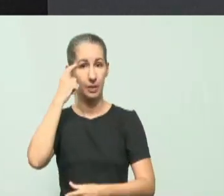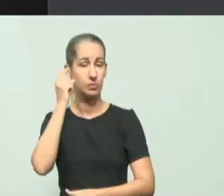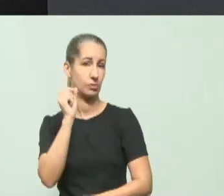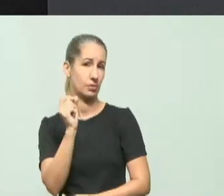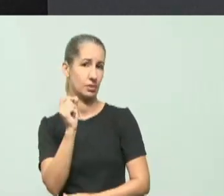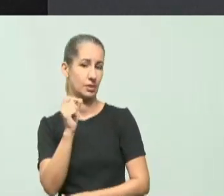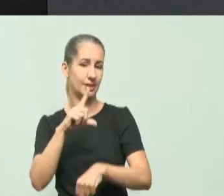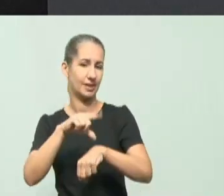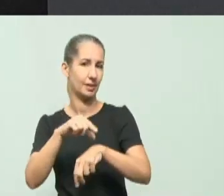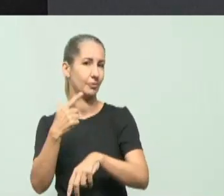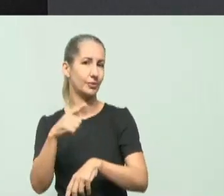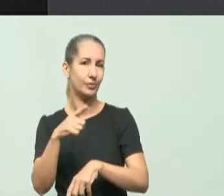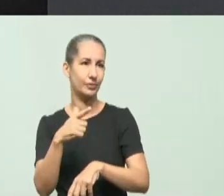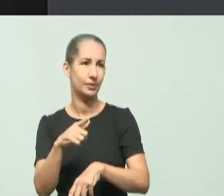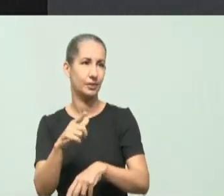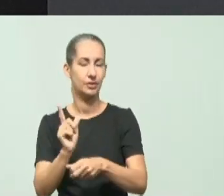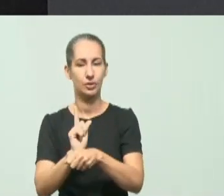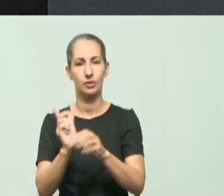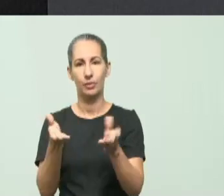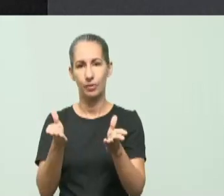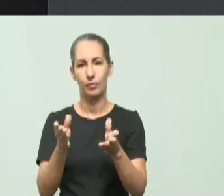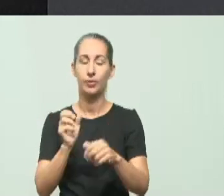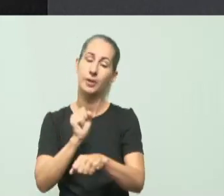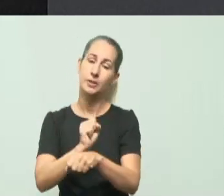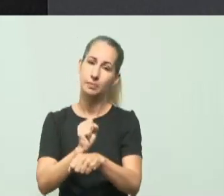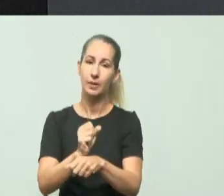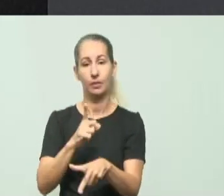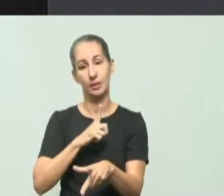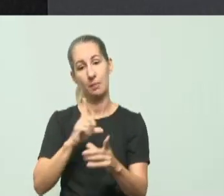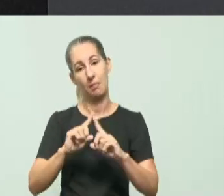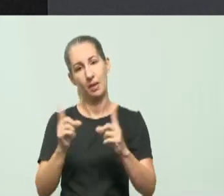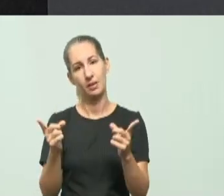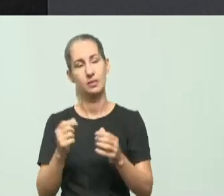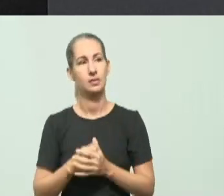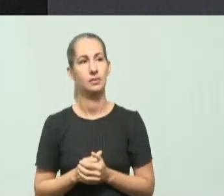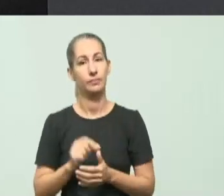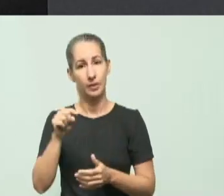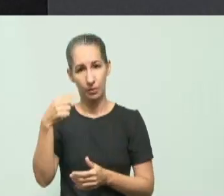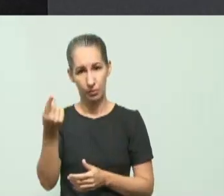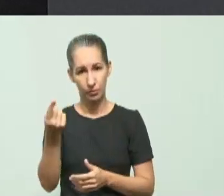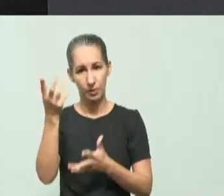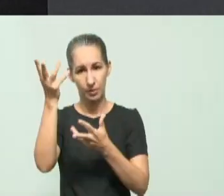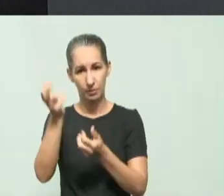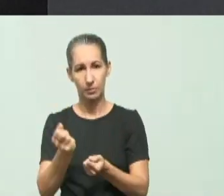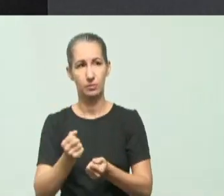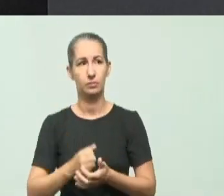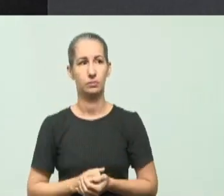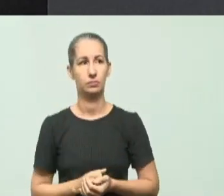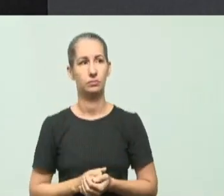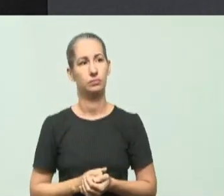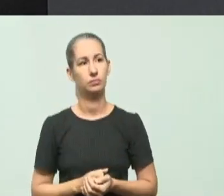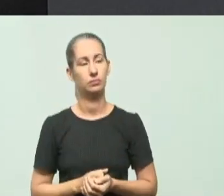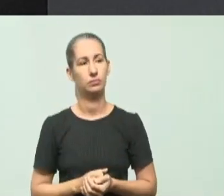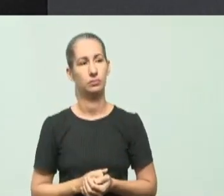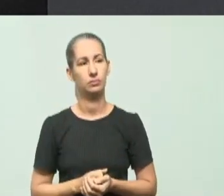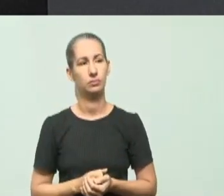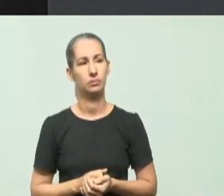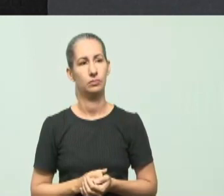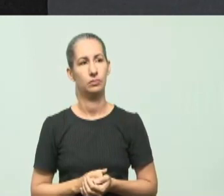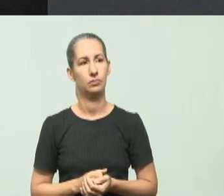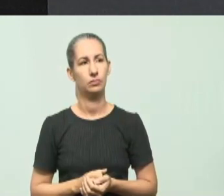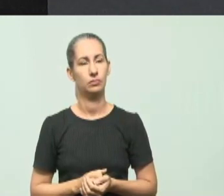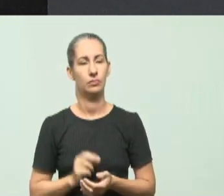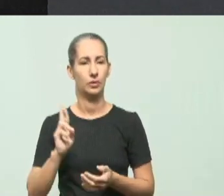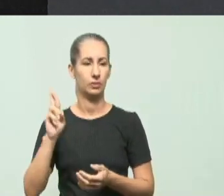não vai dar tempo para a atual gestão. Espero que tenha, mas que a próxima abrace o nosso patrimônio histórico da